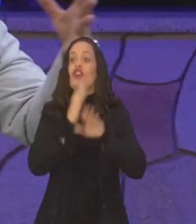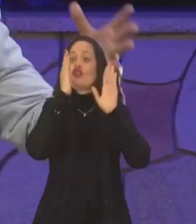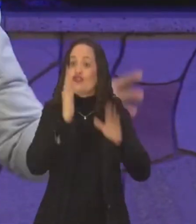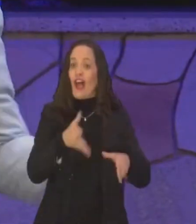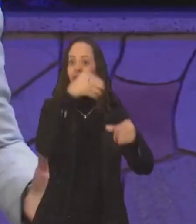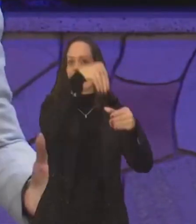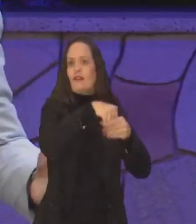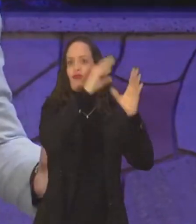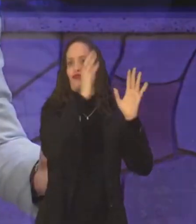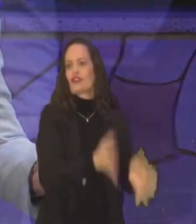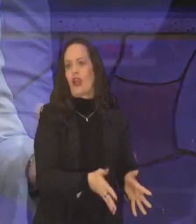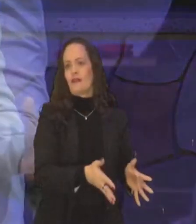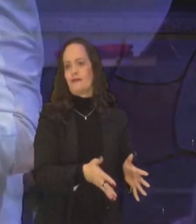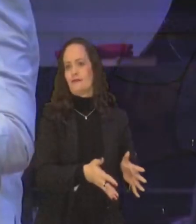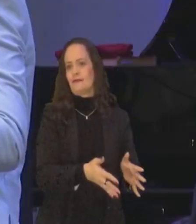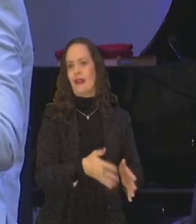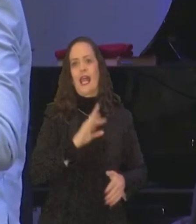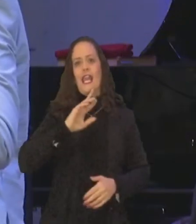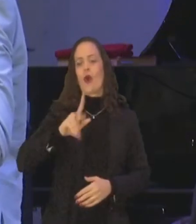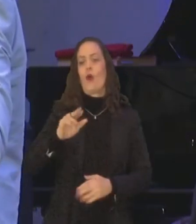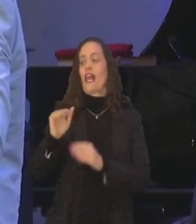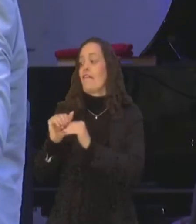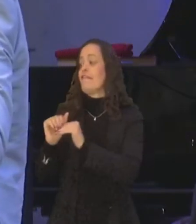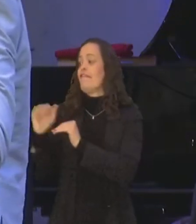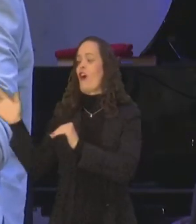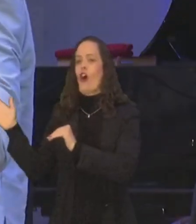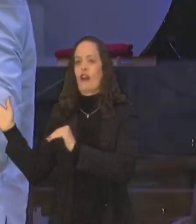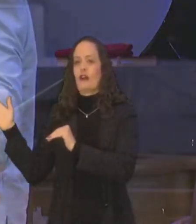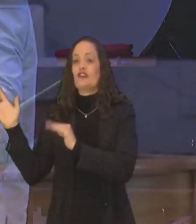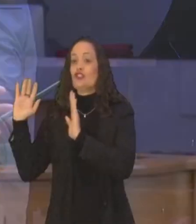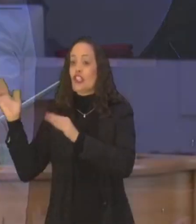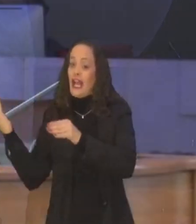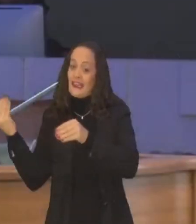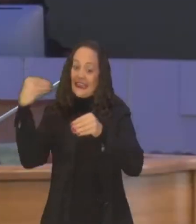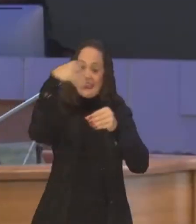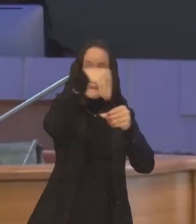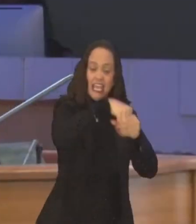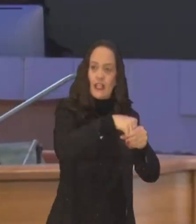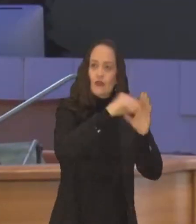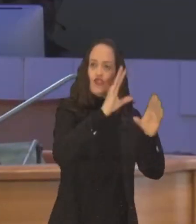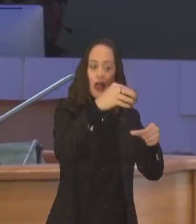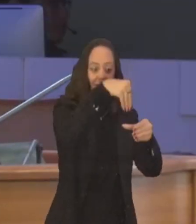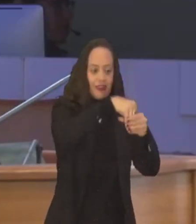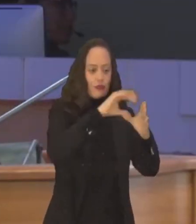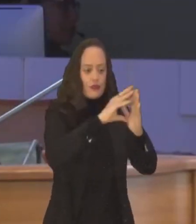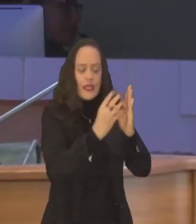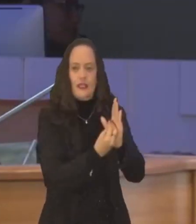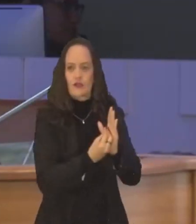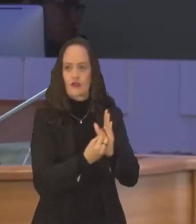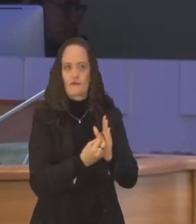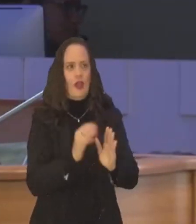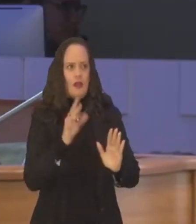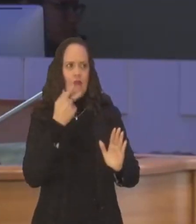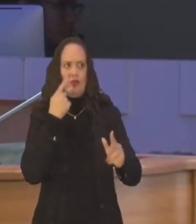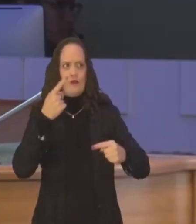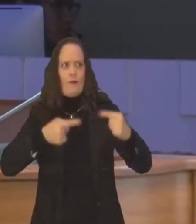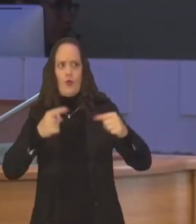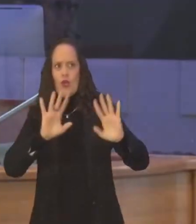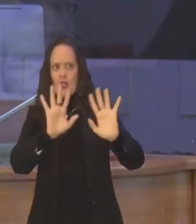esta palavra não tem nenhum cunho político, tá bom, meu irmão? Esta palavra não tem nenhum cunho político, mas é a